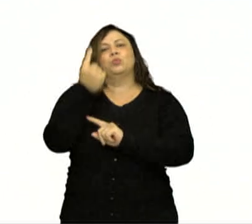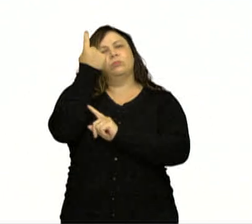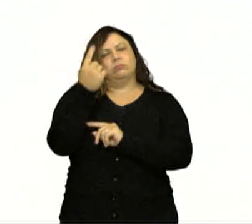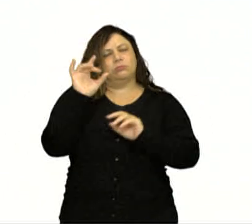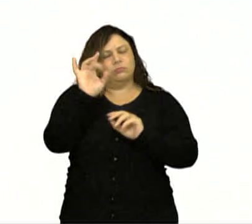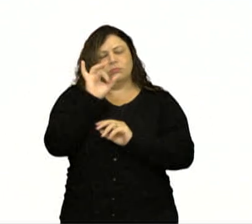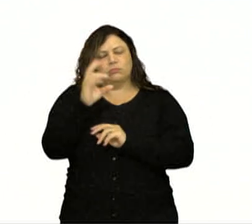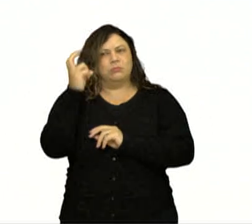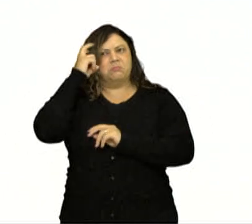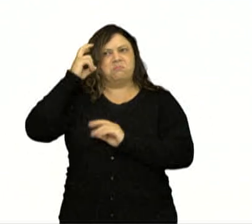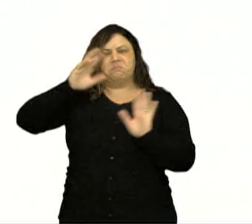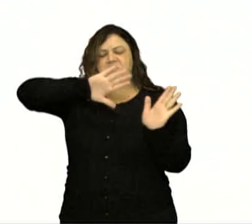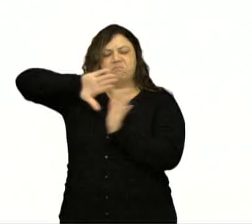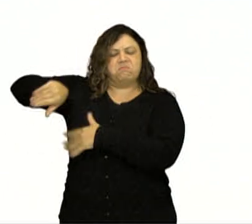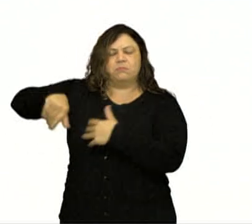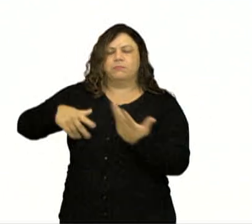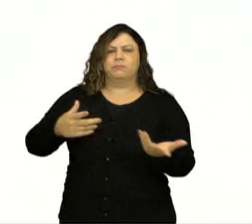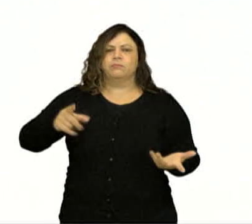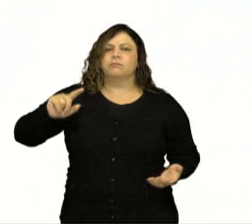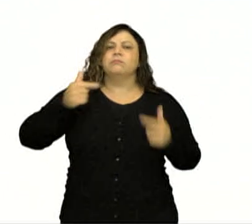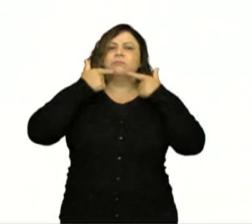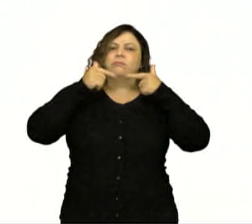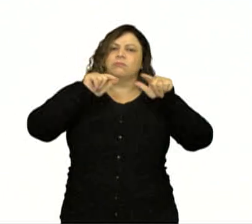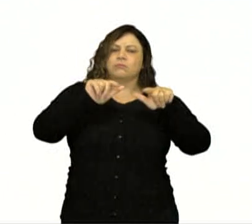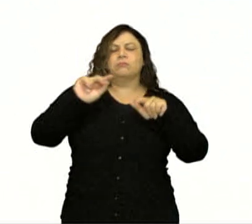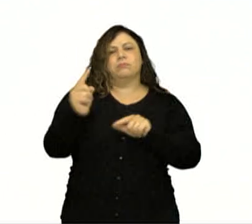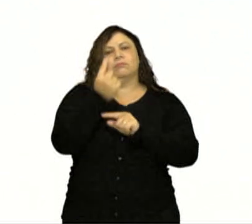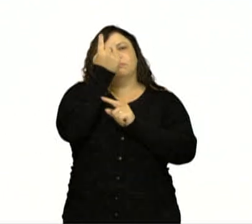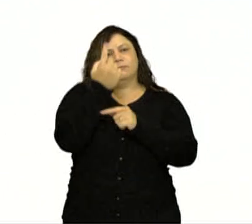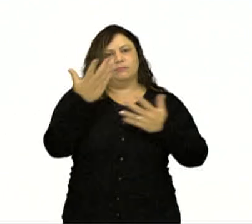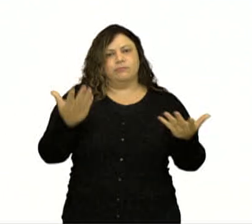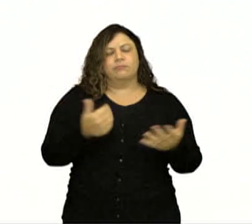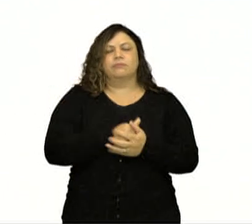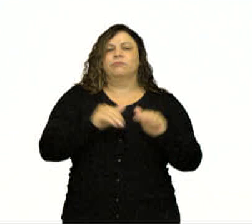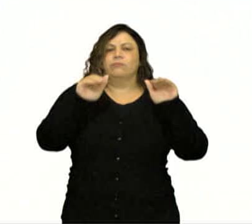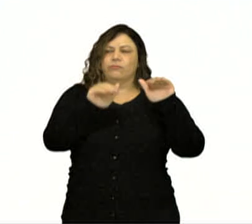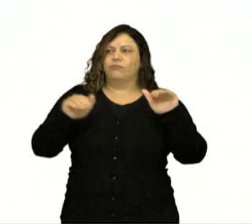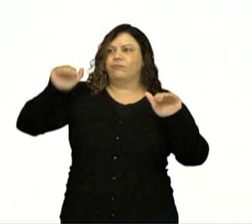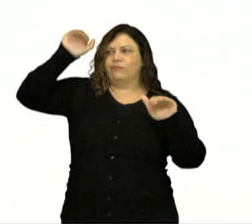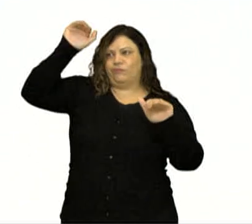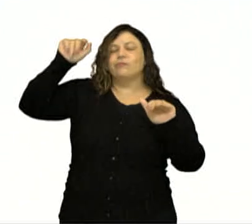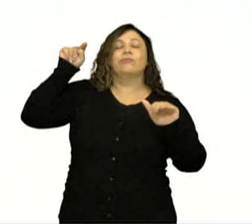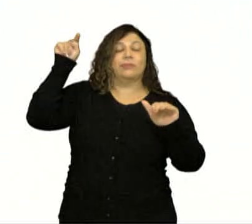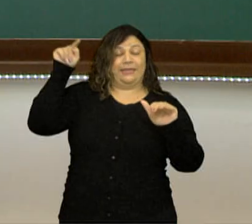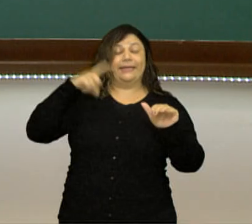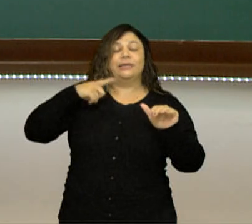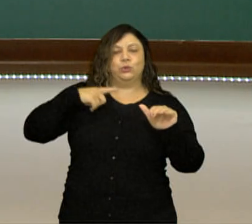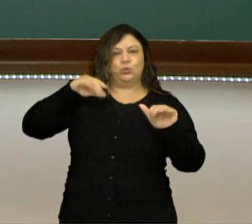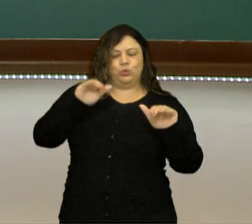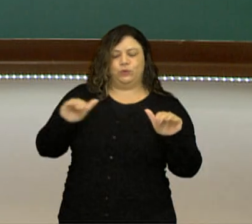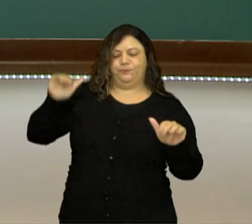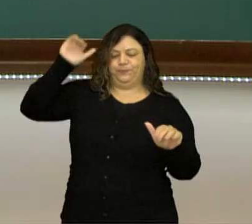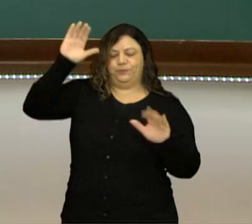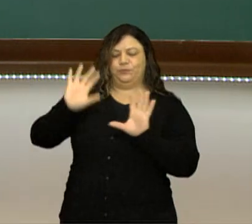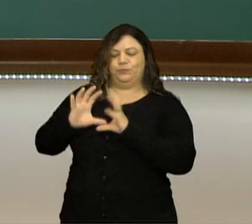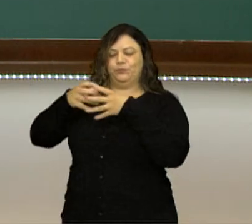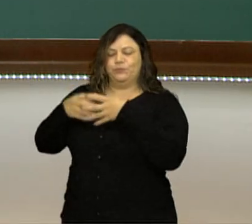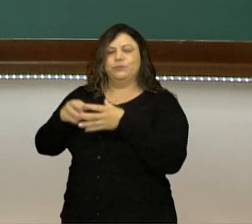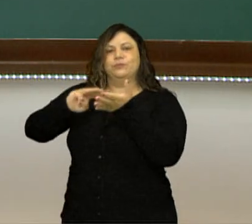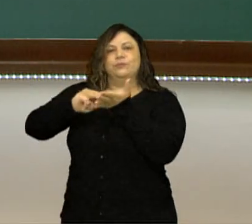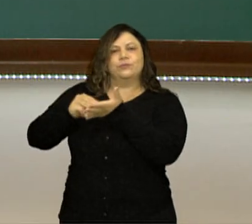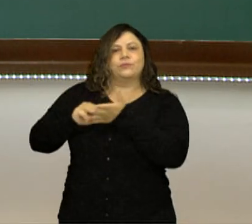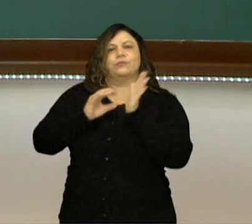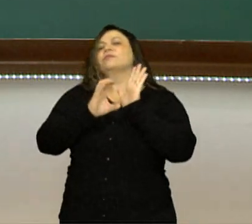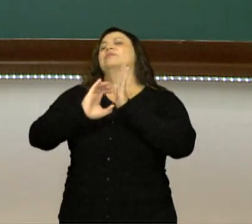outras culturas. A elite da União Soviética, havia uma elite, e essa elite era formada por membros do